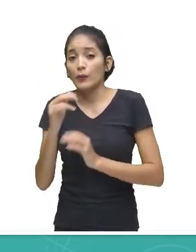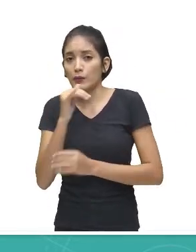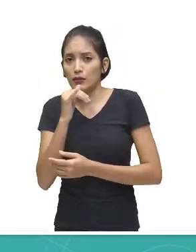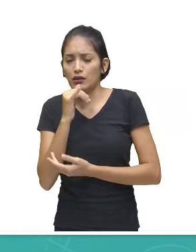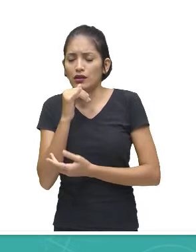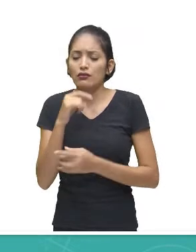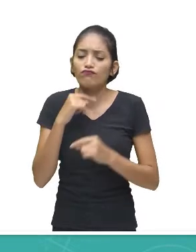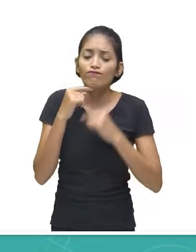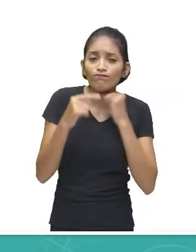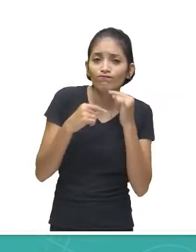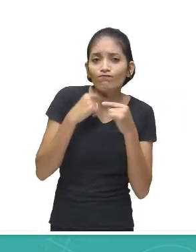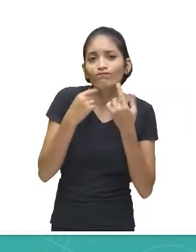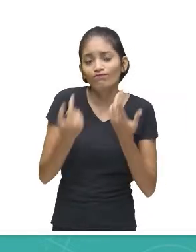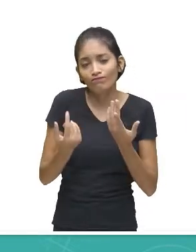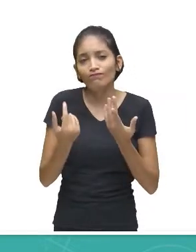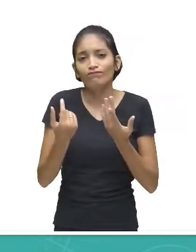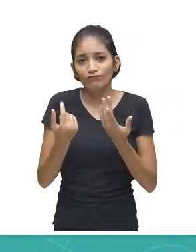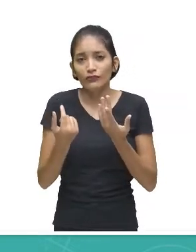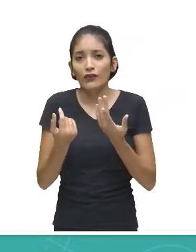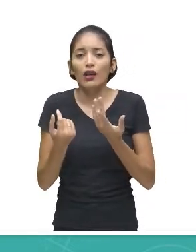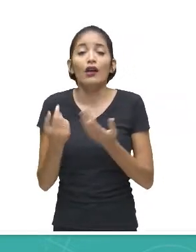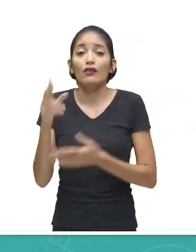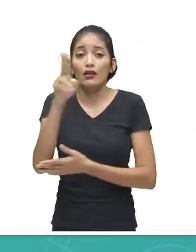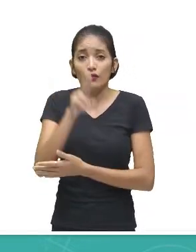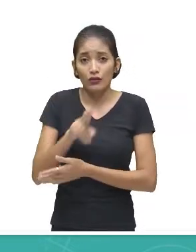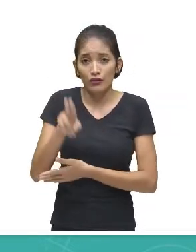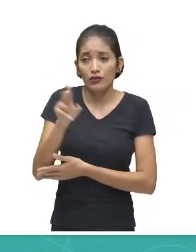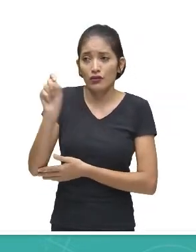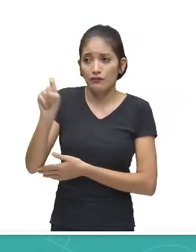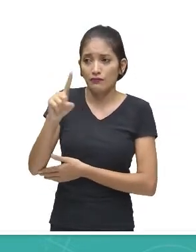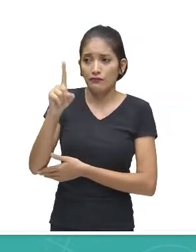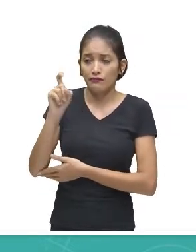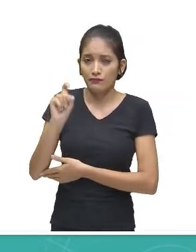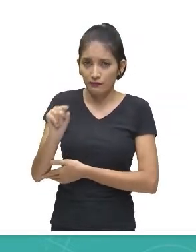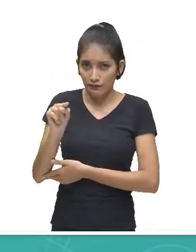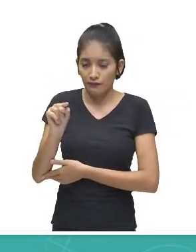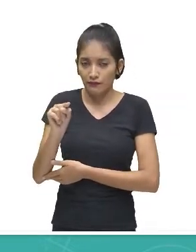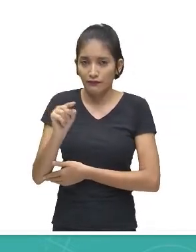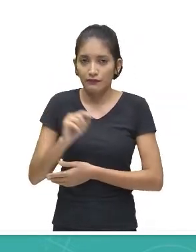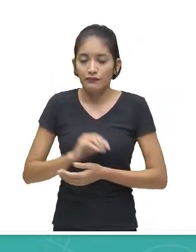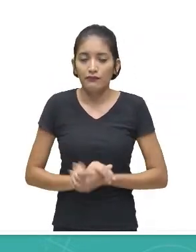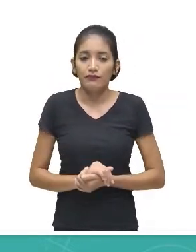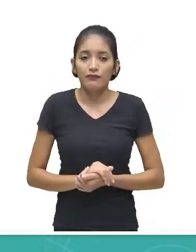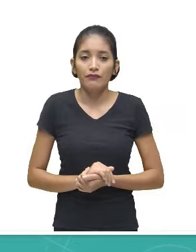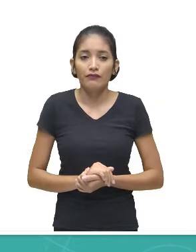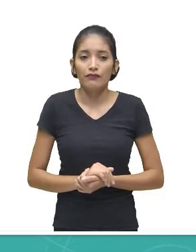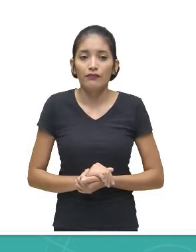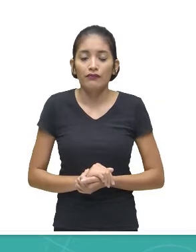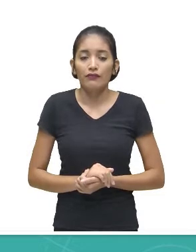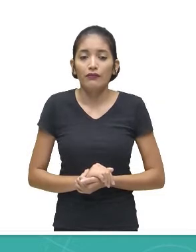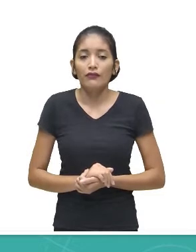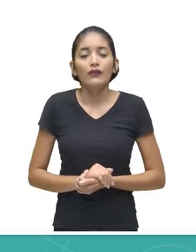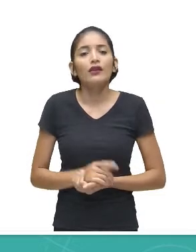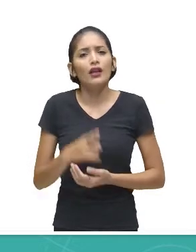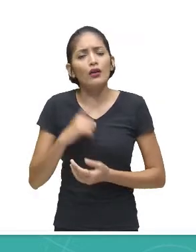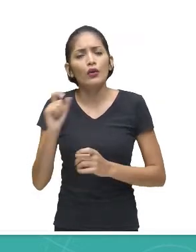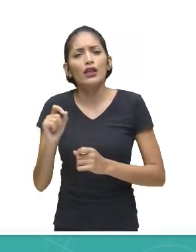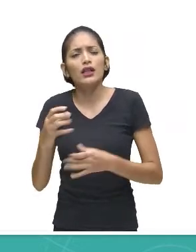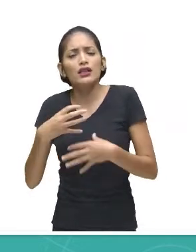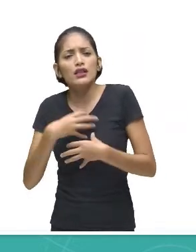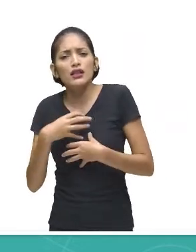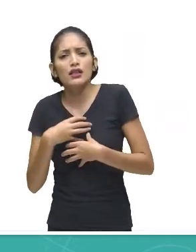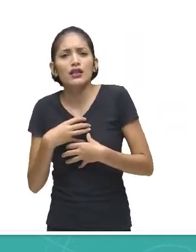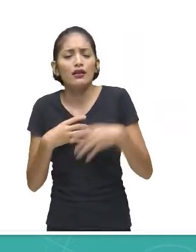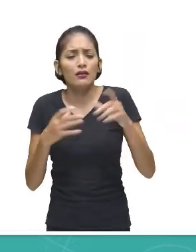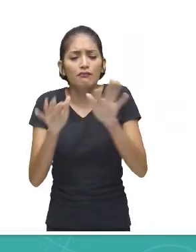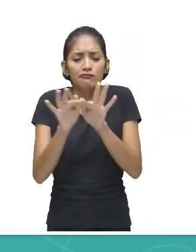uma dúvida, né? Você vai utilizar a interrogação. E aí, essa interrogação faz todo sentido aí na